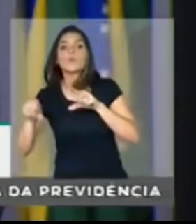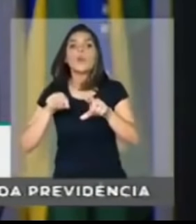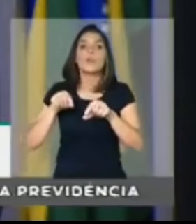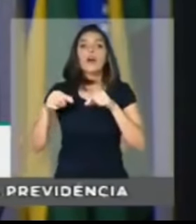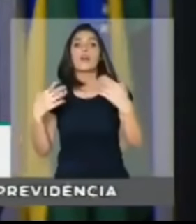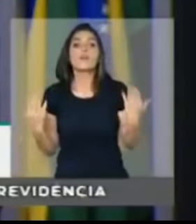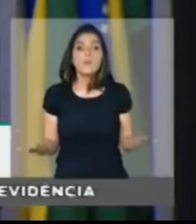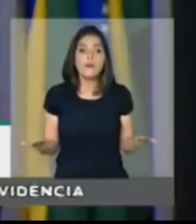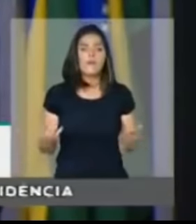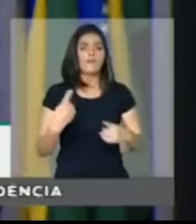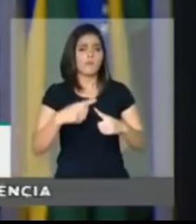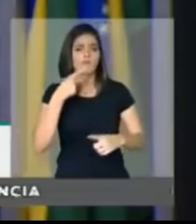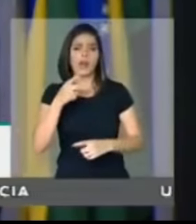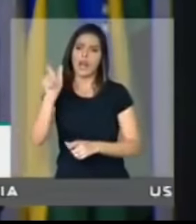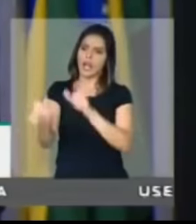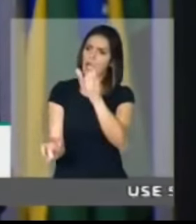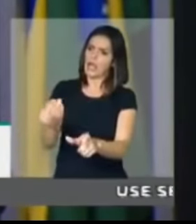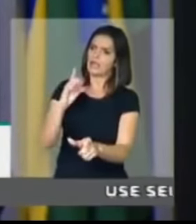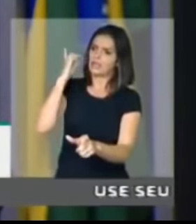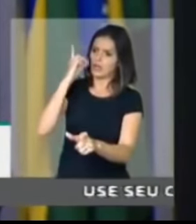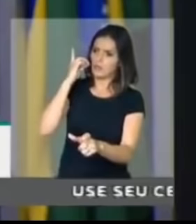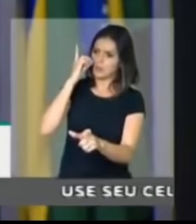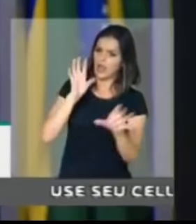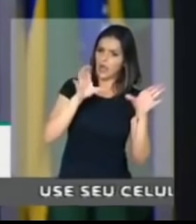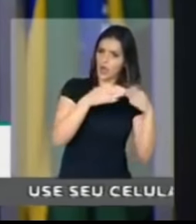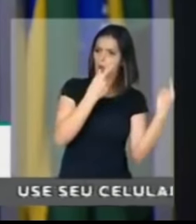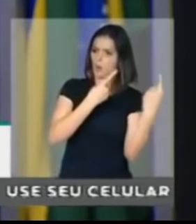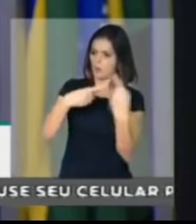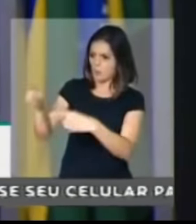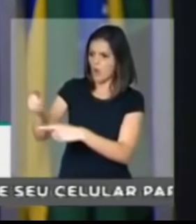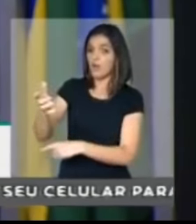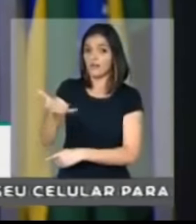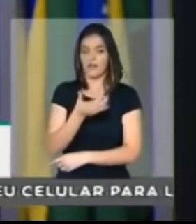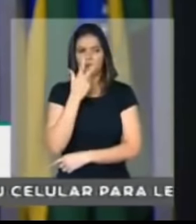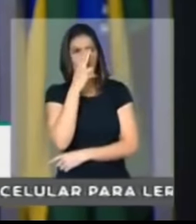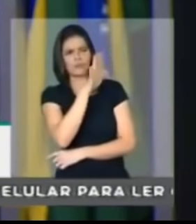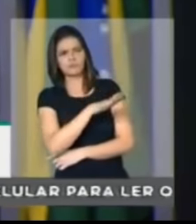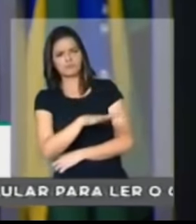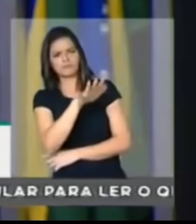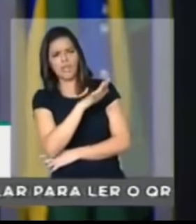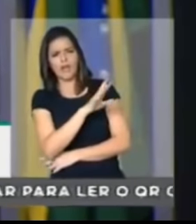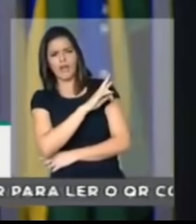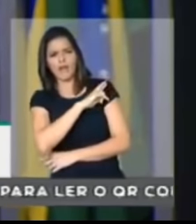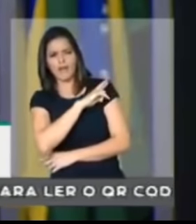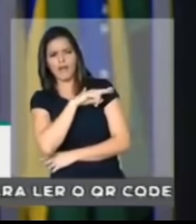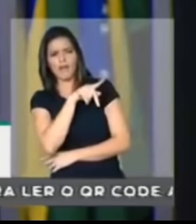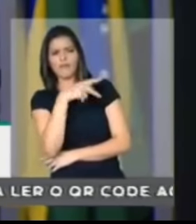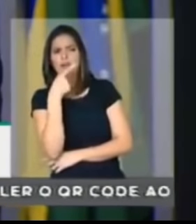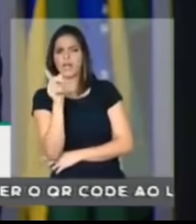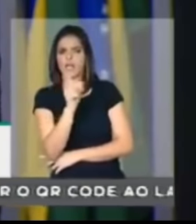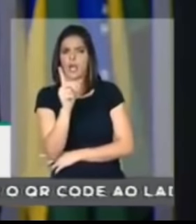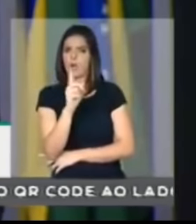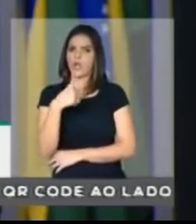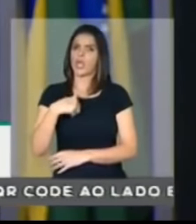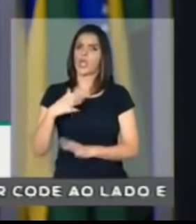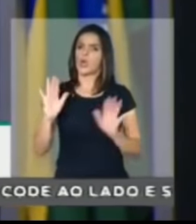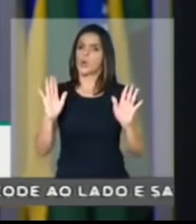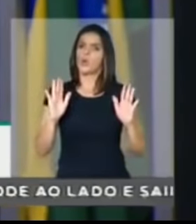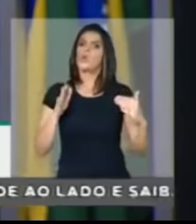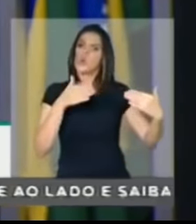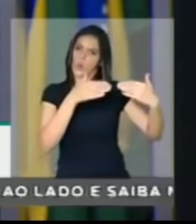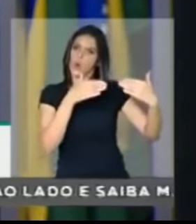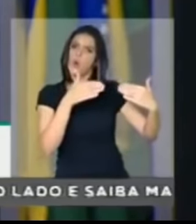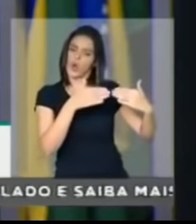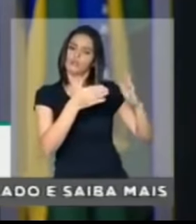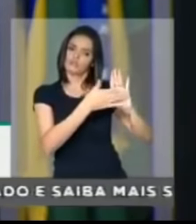se fala, os parlamentares da oposição que querem parecer mais responsáveis dizem: não, eu não sou contra a reforma